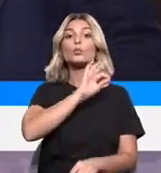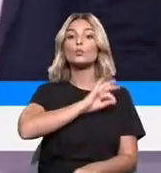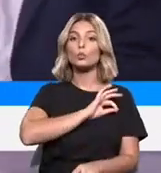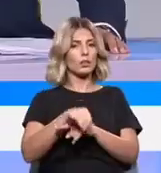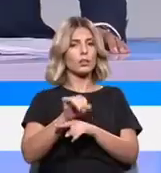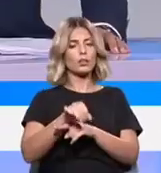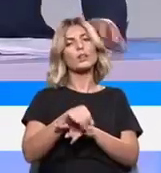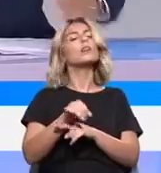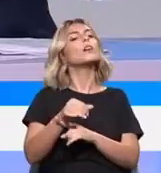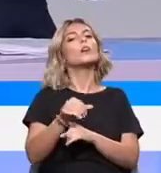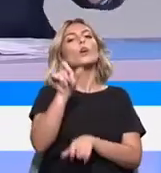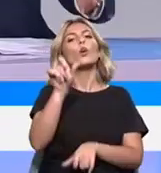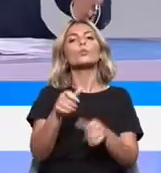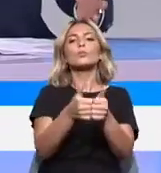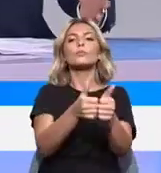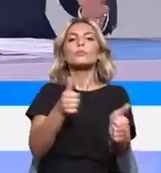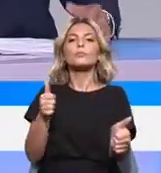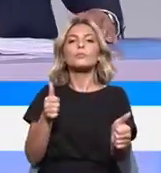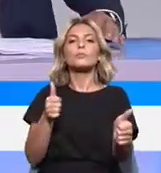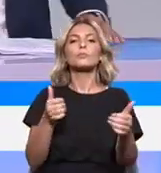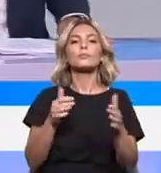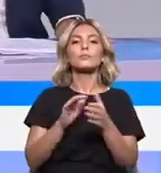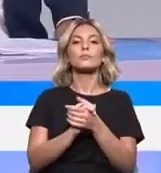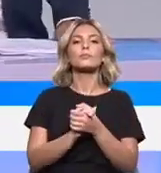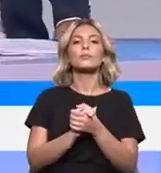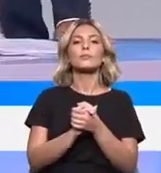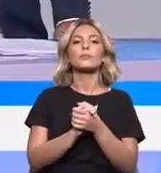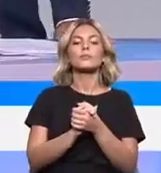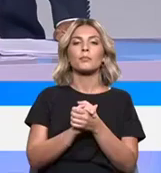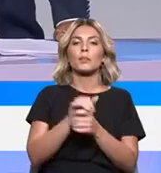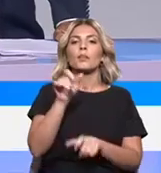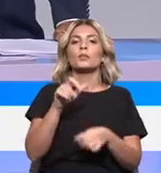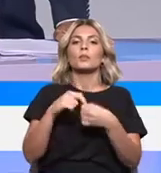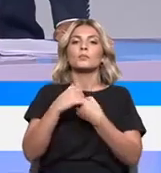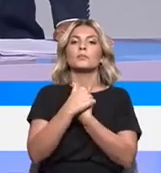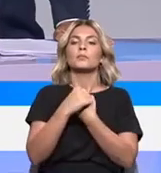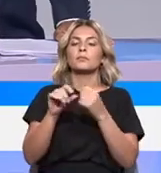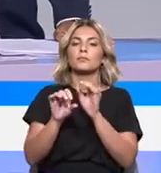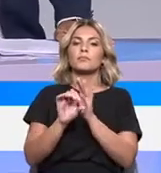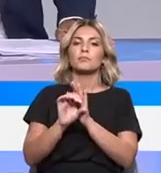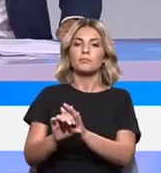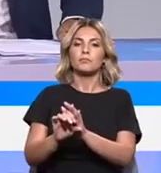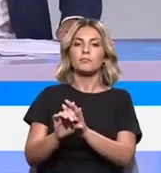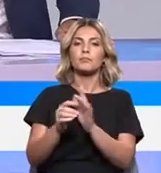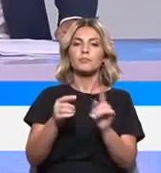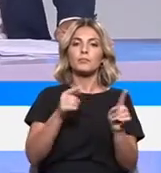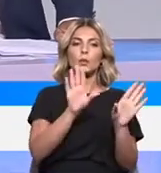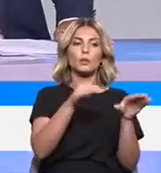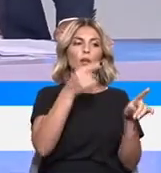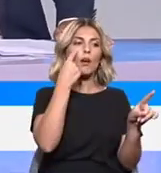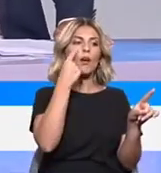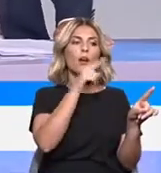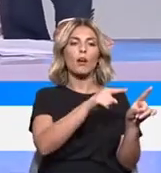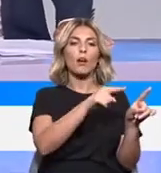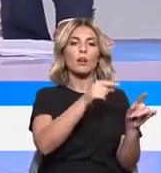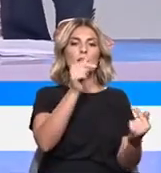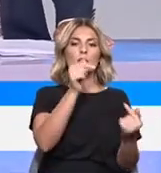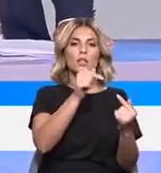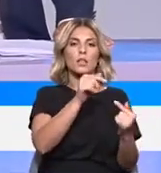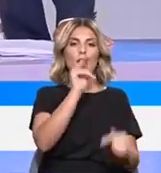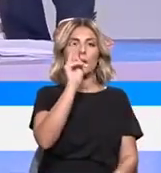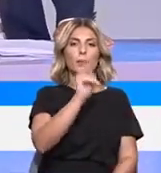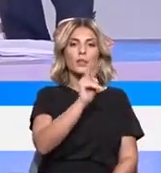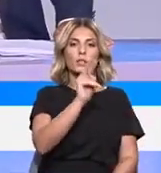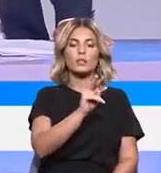L esta gente é n ali aquele ali aquele grupo A gente vai ver CDs